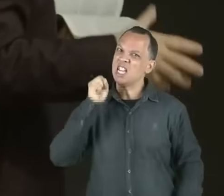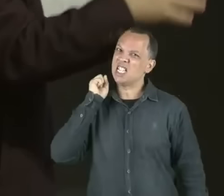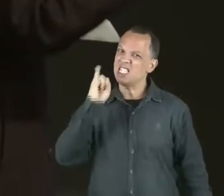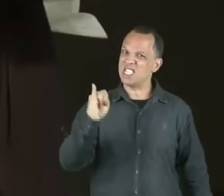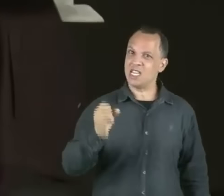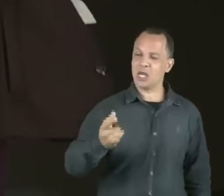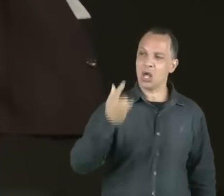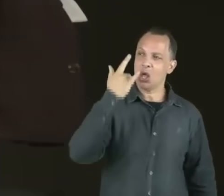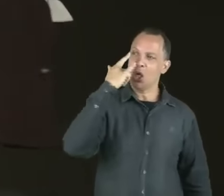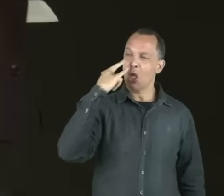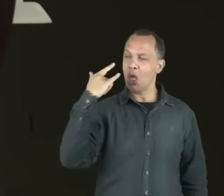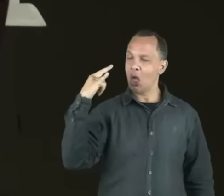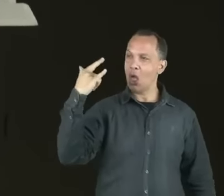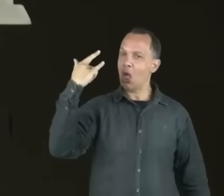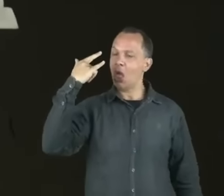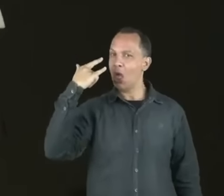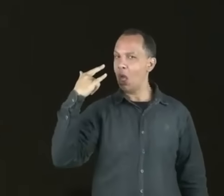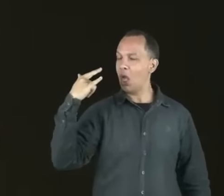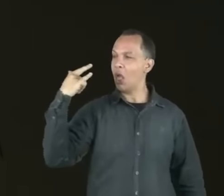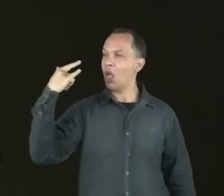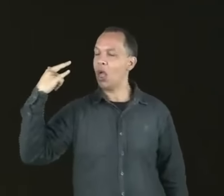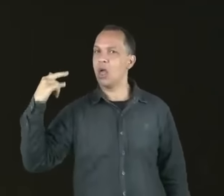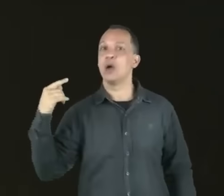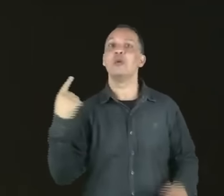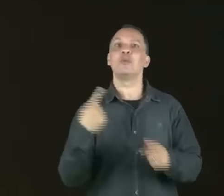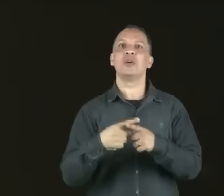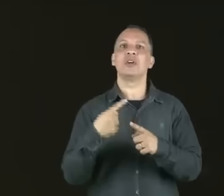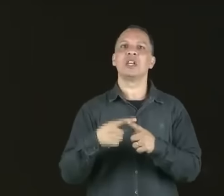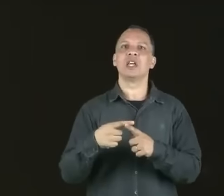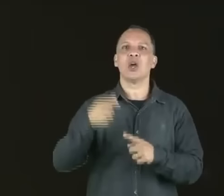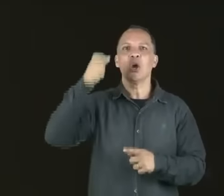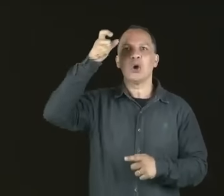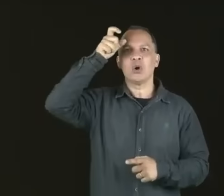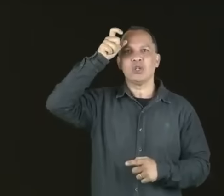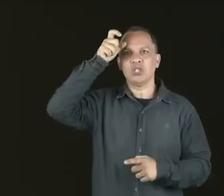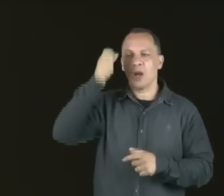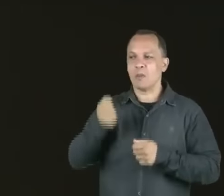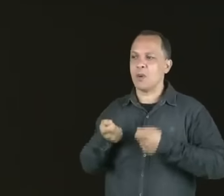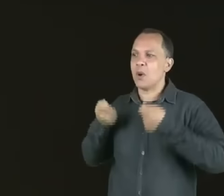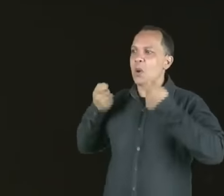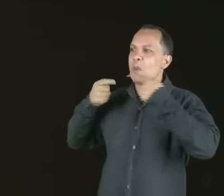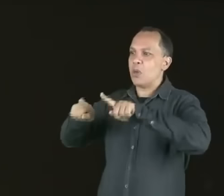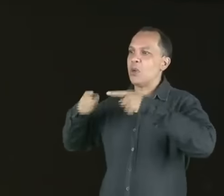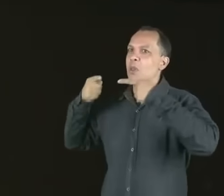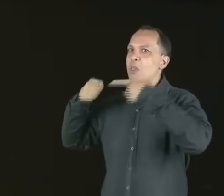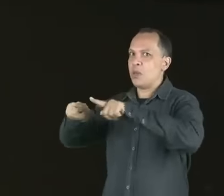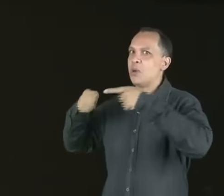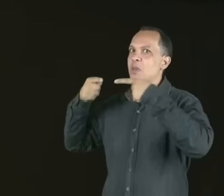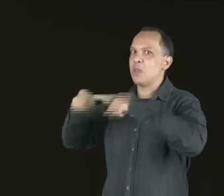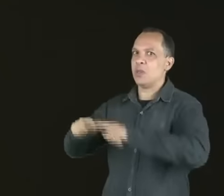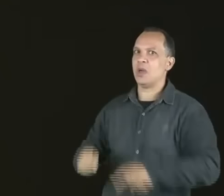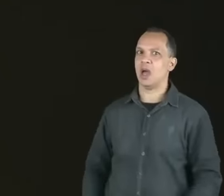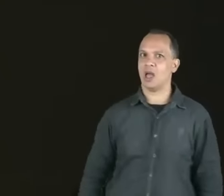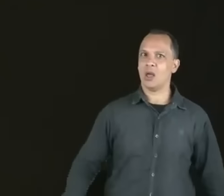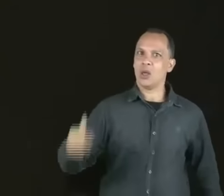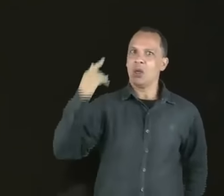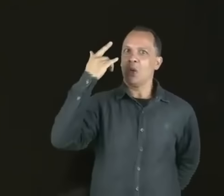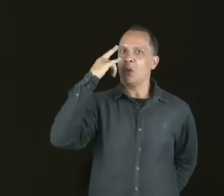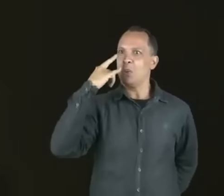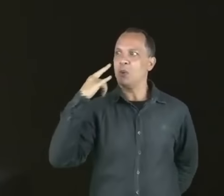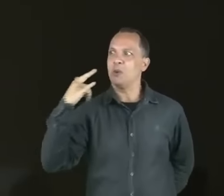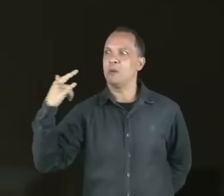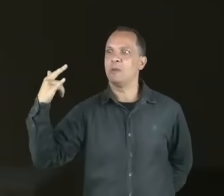nós estamos lutando contra esses espíritos das regiões Celestiais que não estão lá